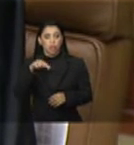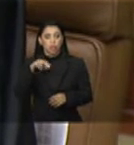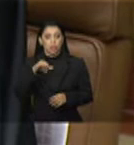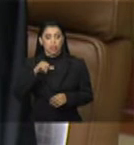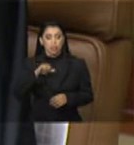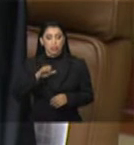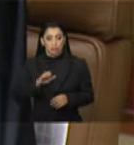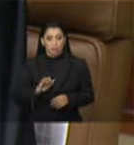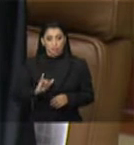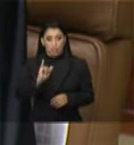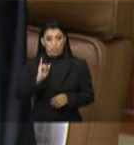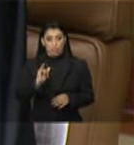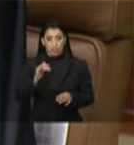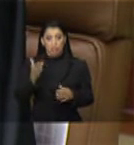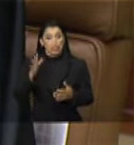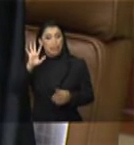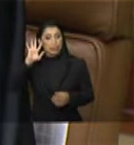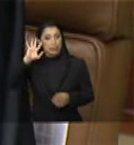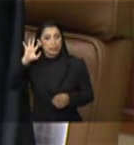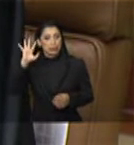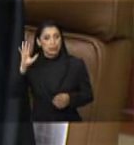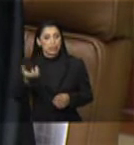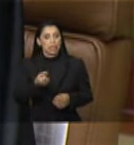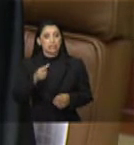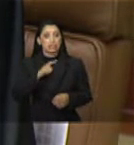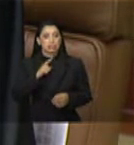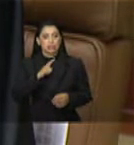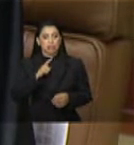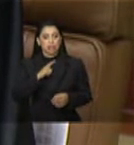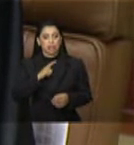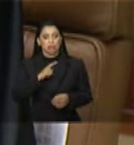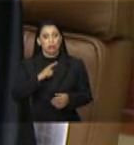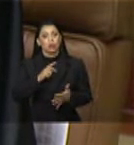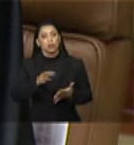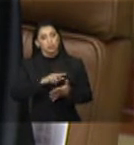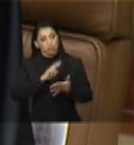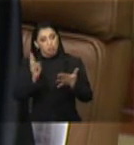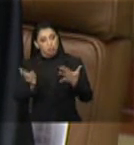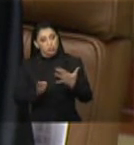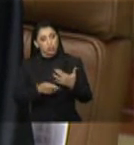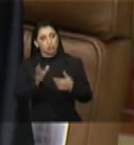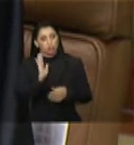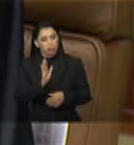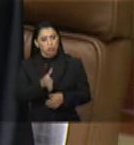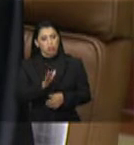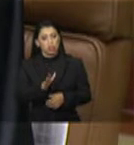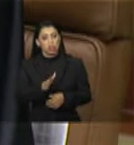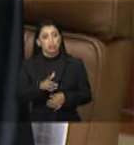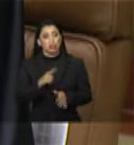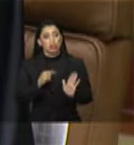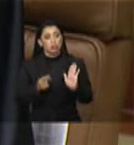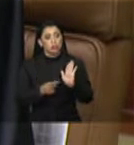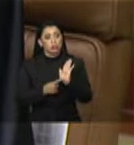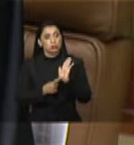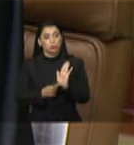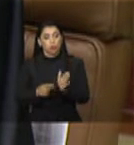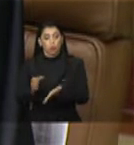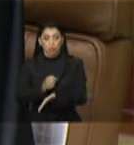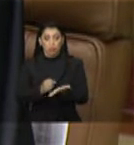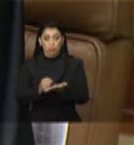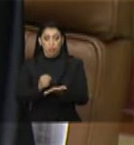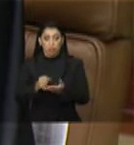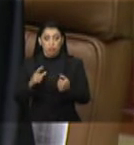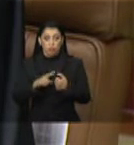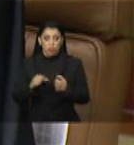forma aquela decisão que transitou em julgado concluiu tanto exposto Com base no artigo